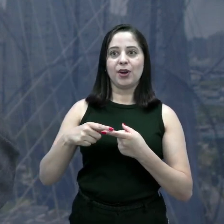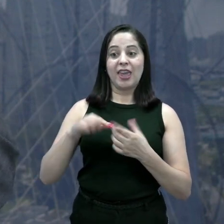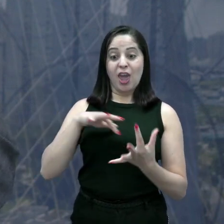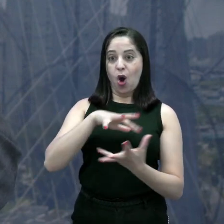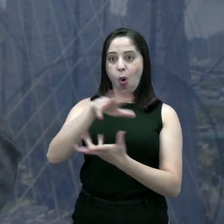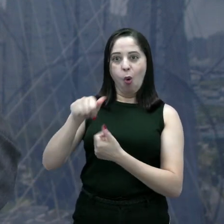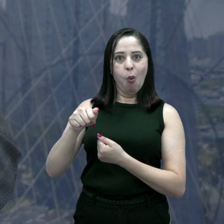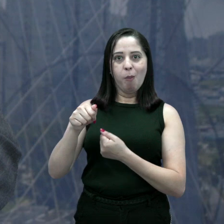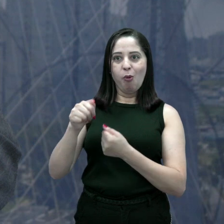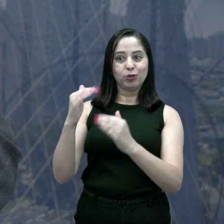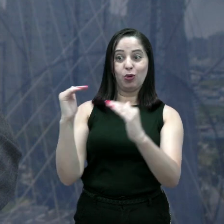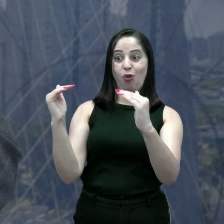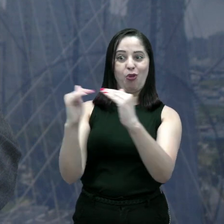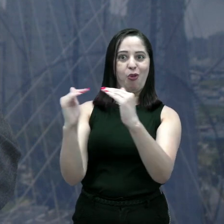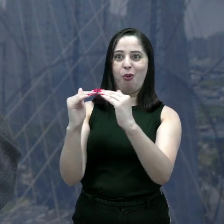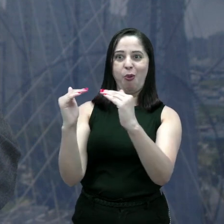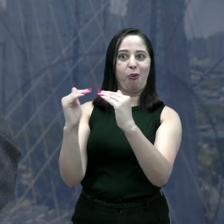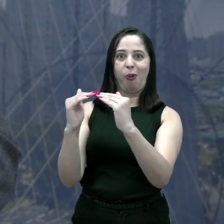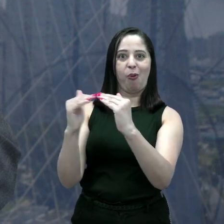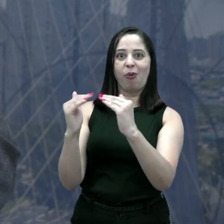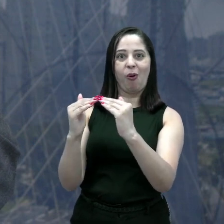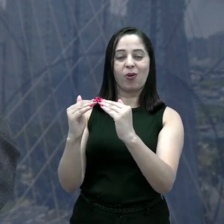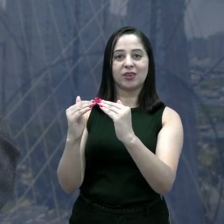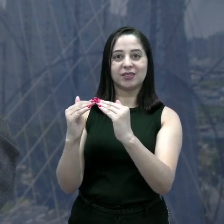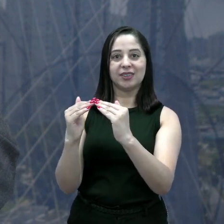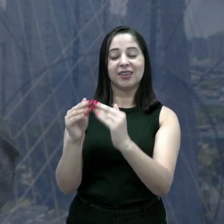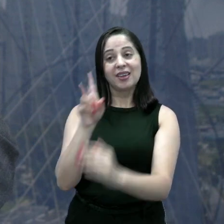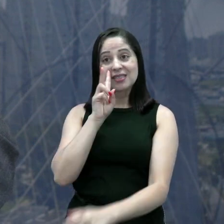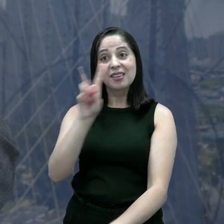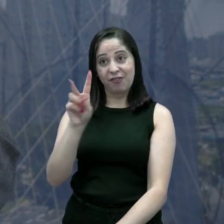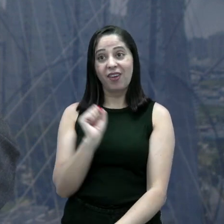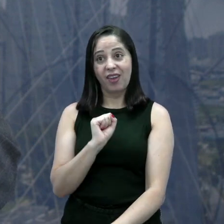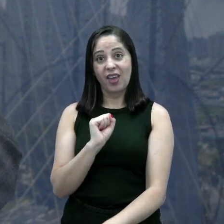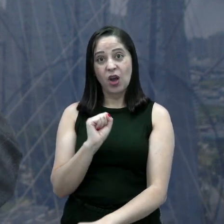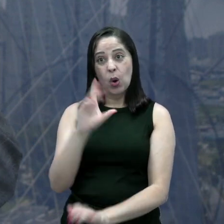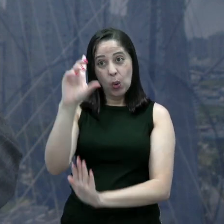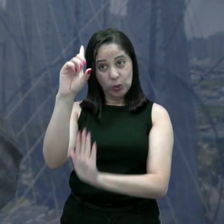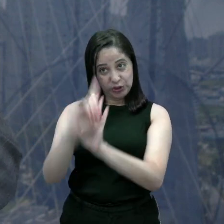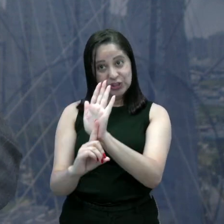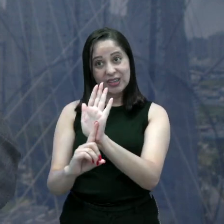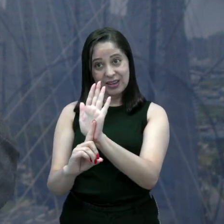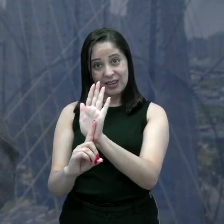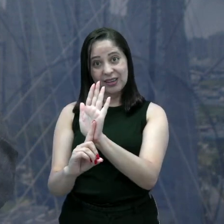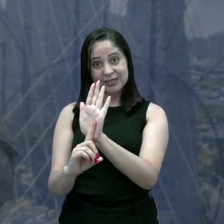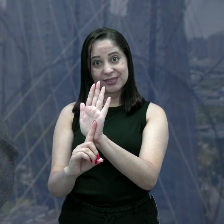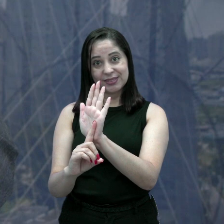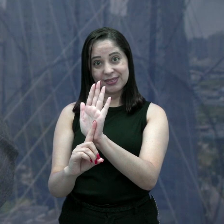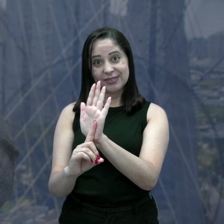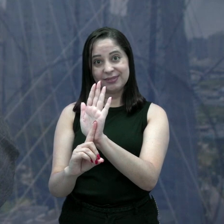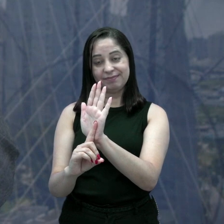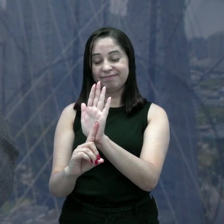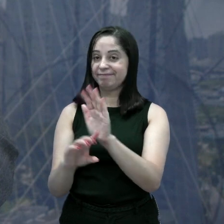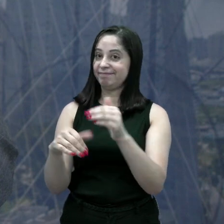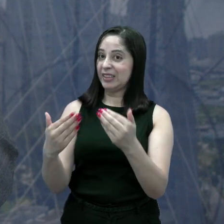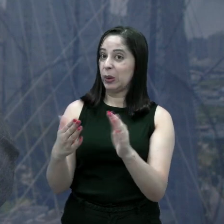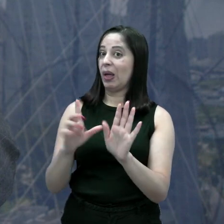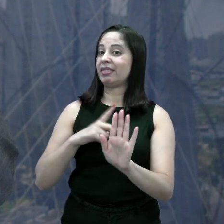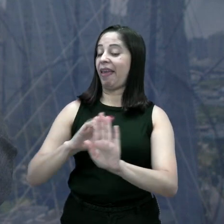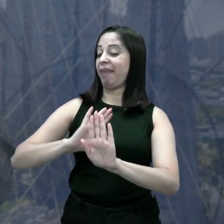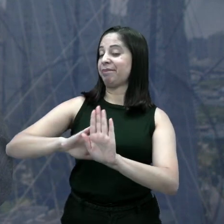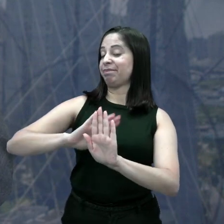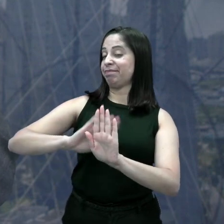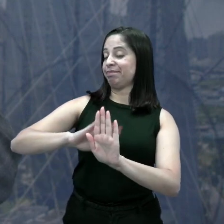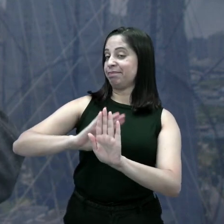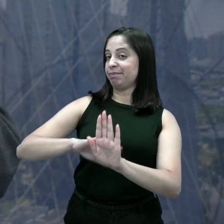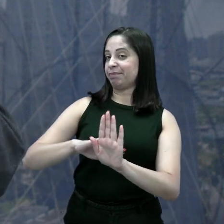que é engraçado o asilo e como que os direitos eles são subjetivos, mas quando é preciso ele abarca, né? Ele sempre